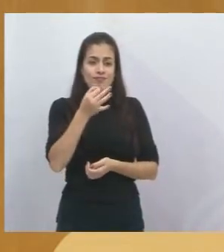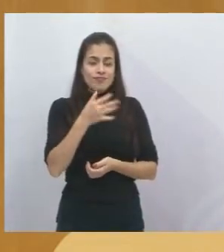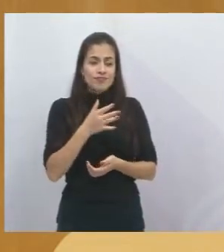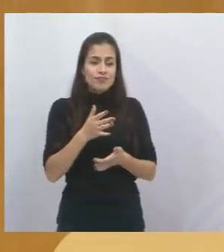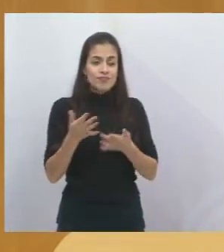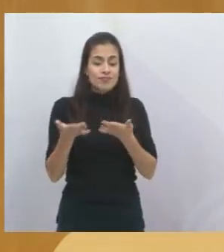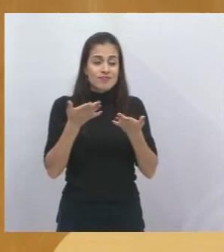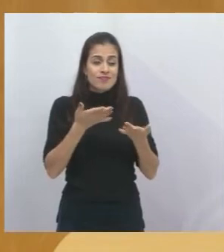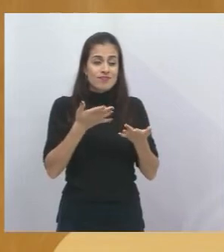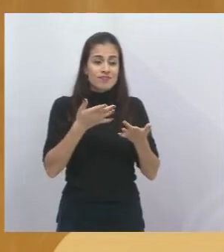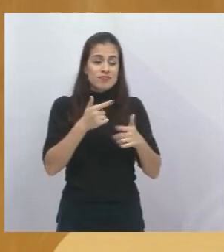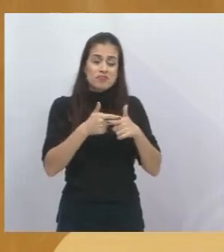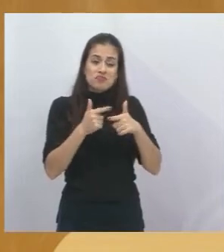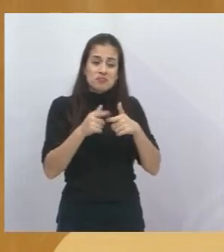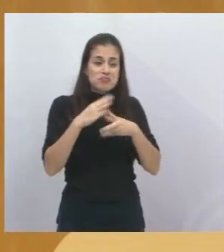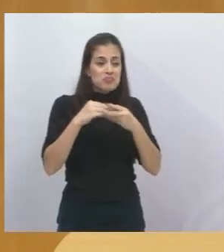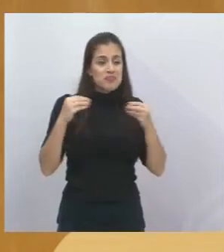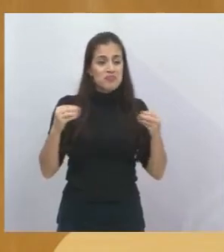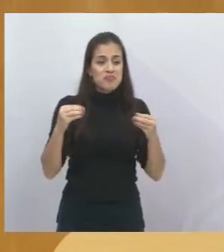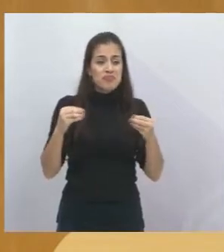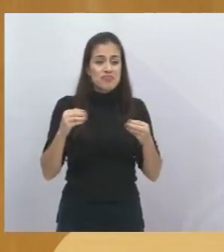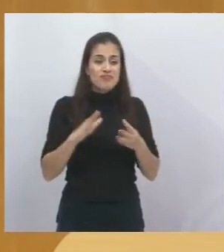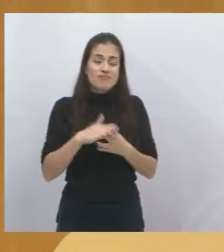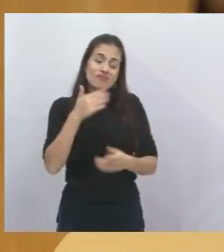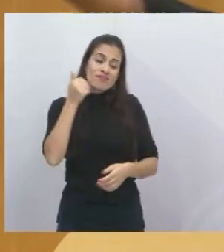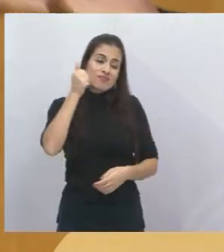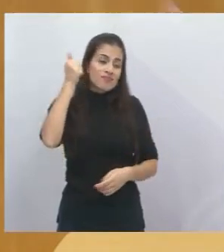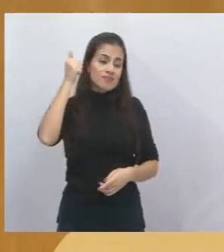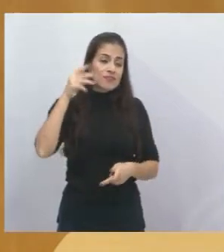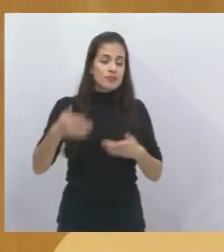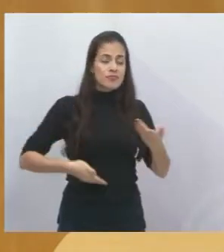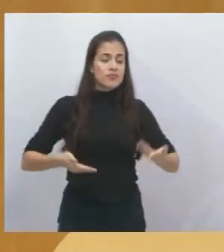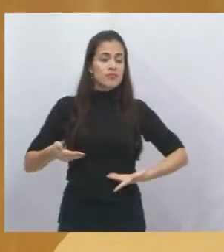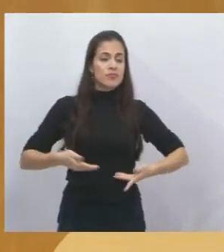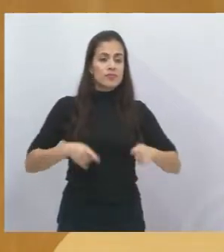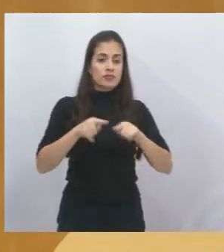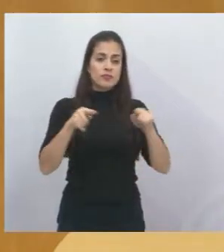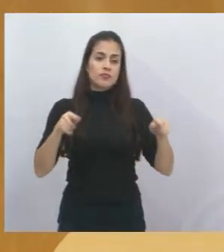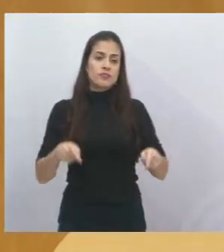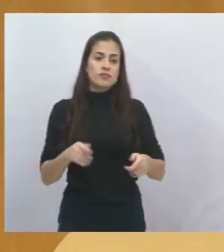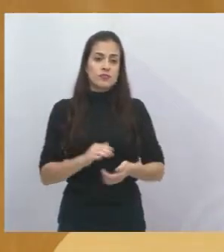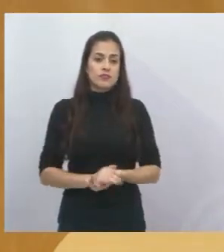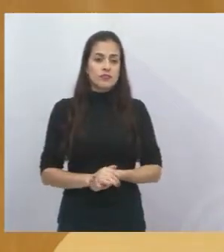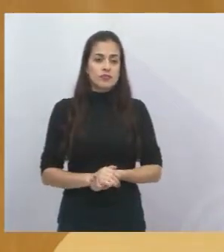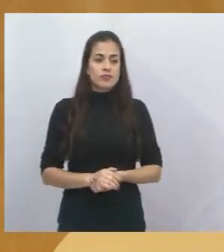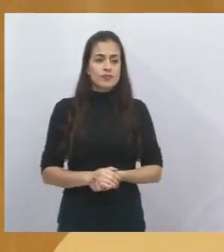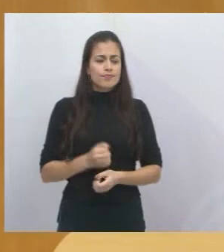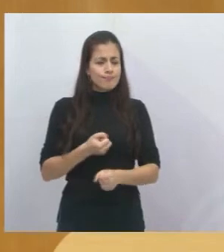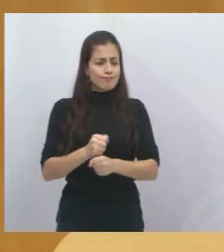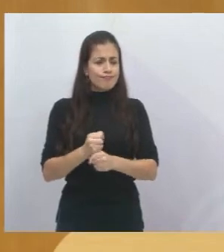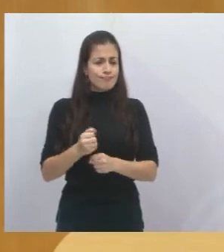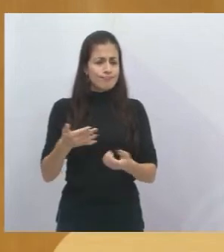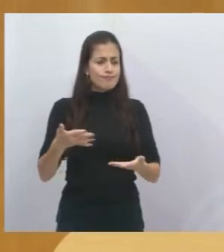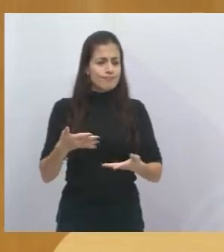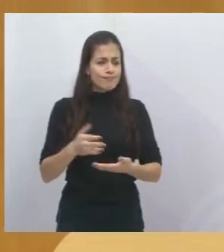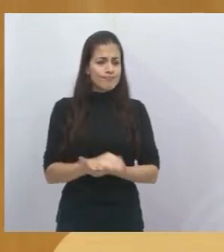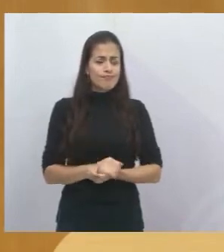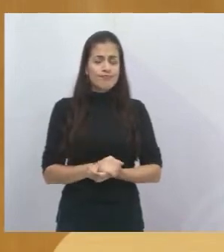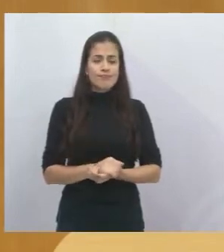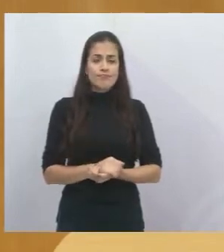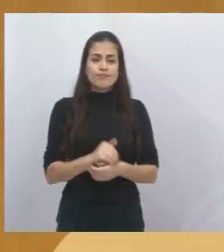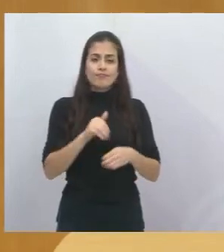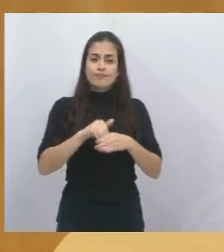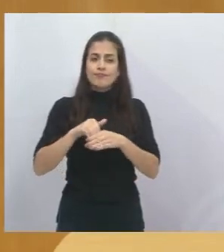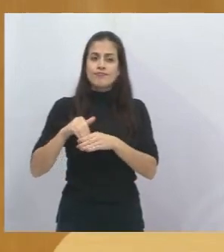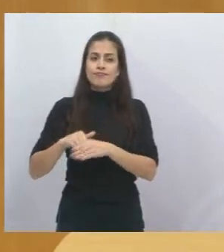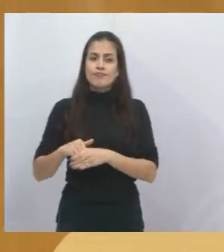público. E eu tenho certeza e temos fé e esperança. Esse ano é ano de eleição, e o mecanismo ainda que ficou nesse projeto, que a qualquer